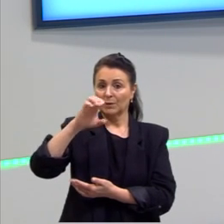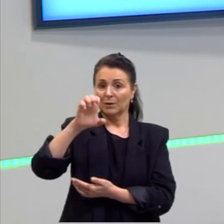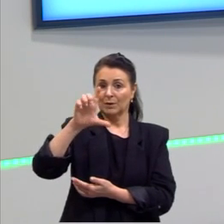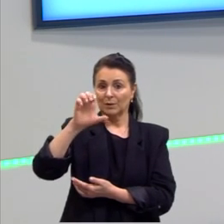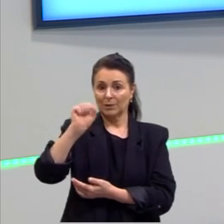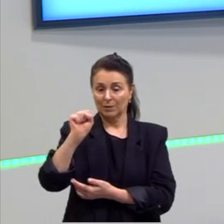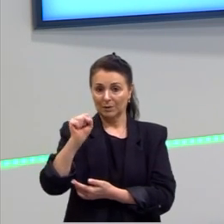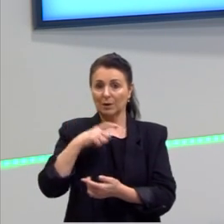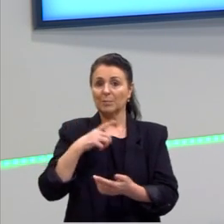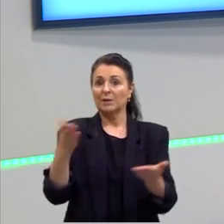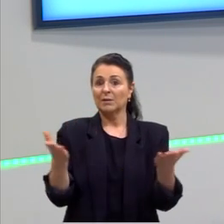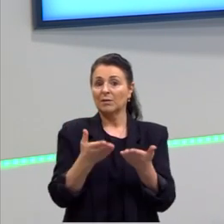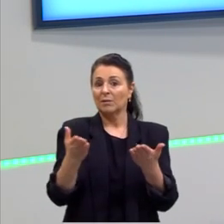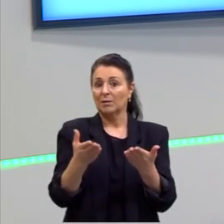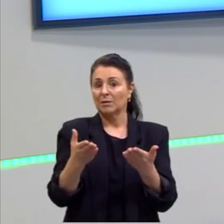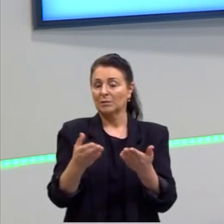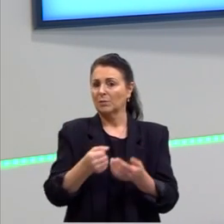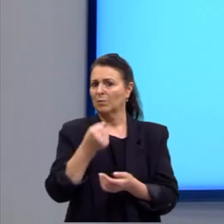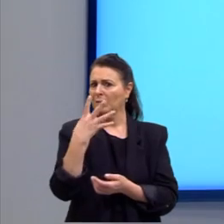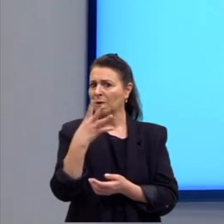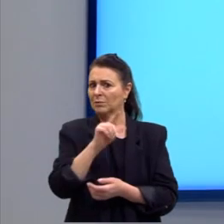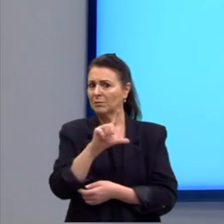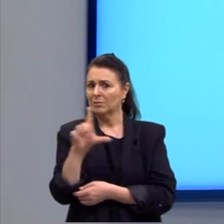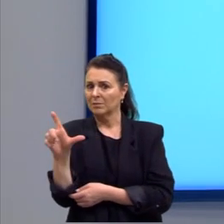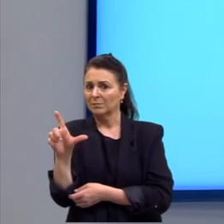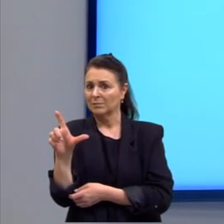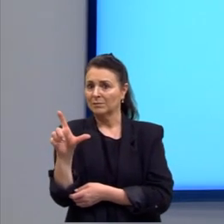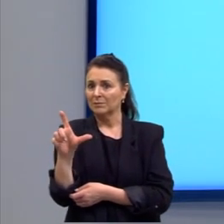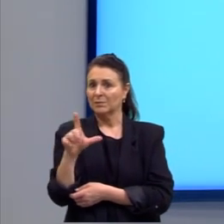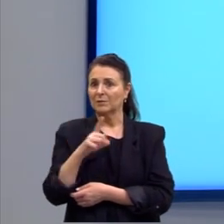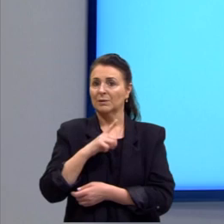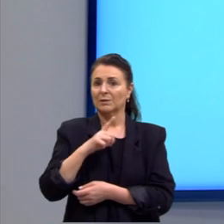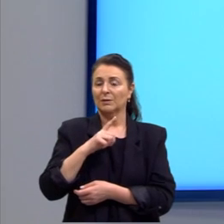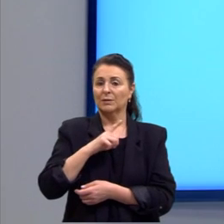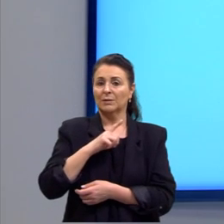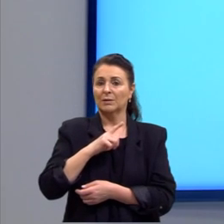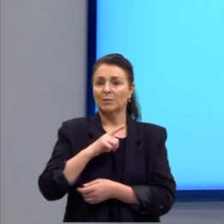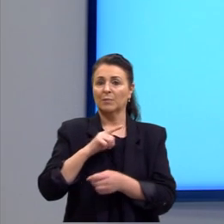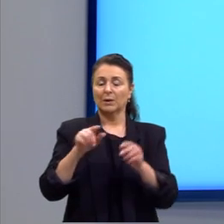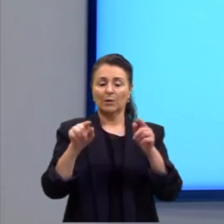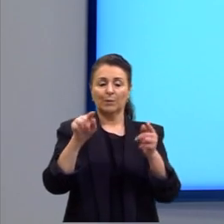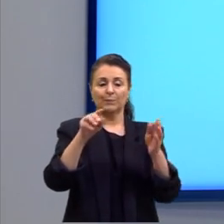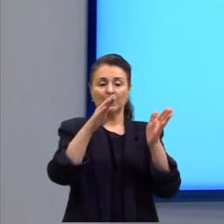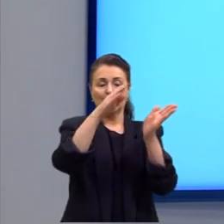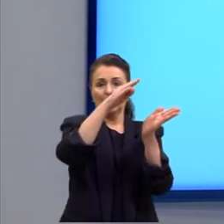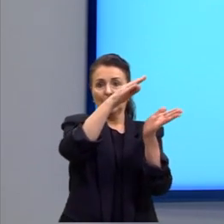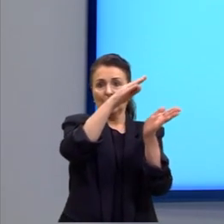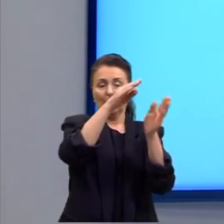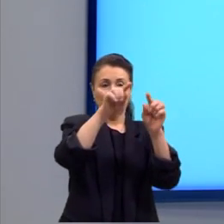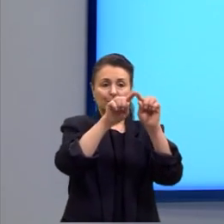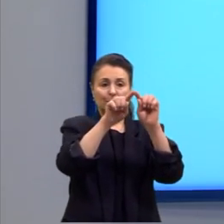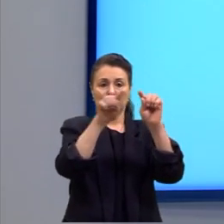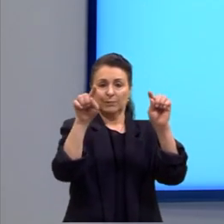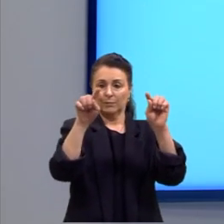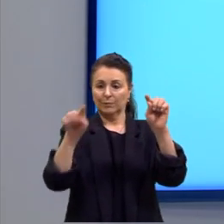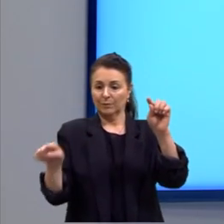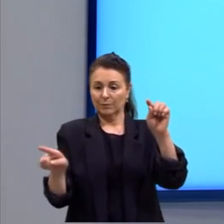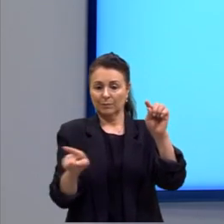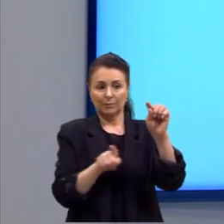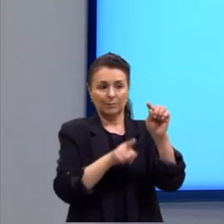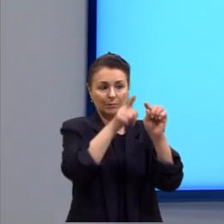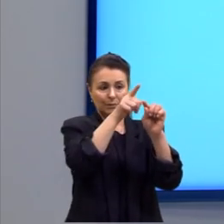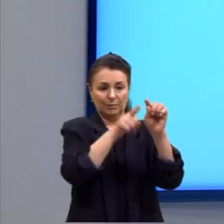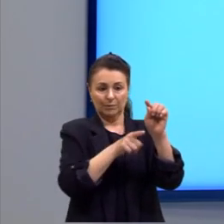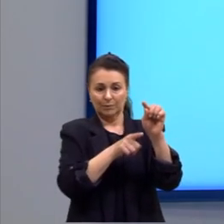quadrilátero né Nós temos também o trapézio retângulo quando ele apresenta dois ângulos de